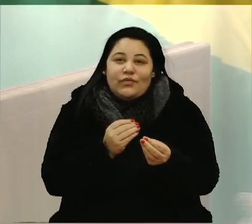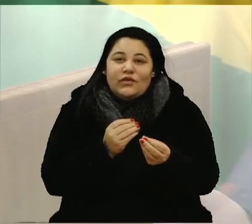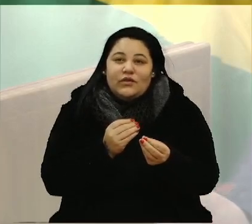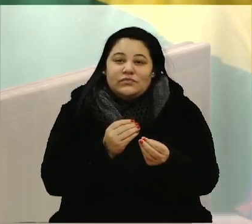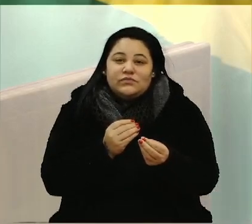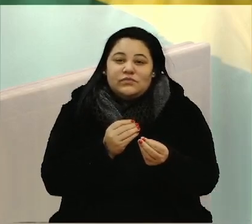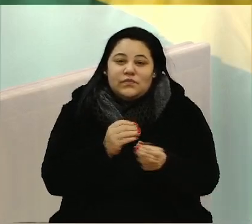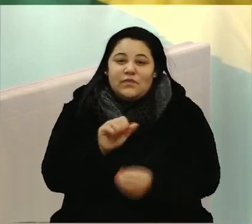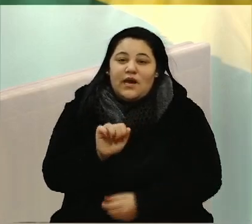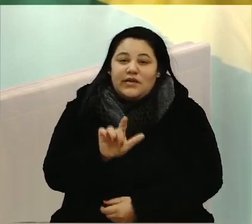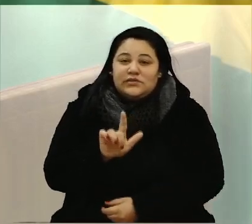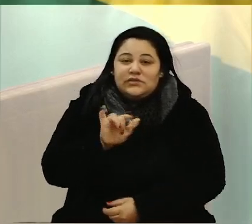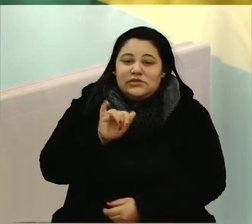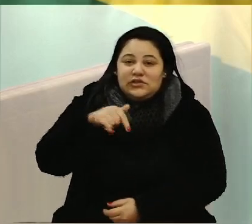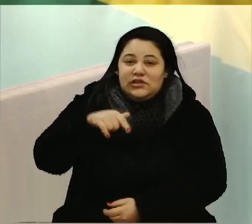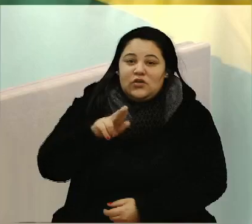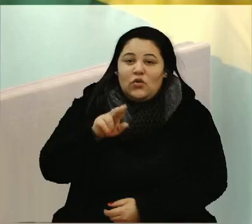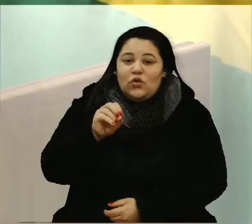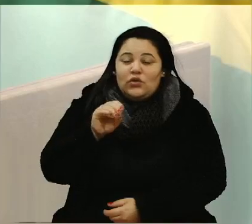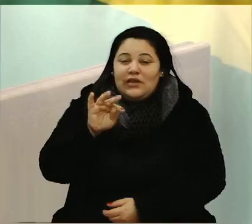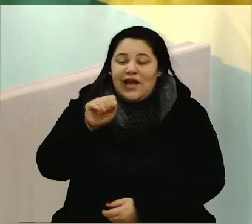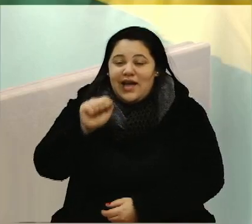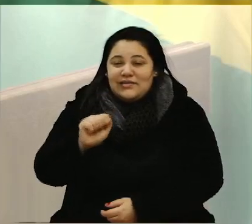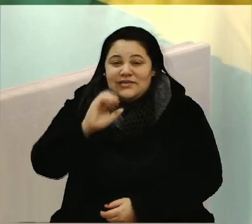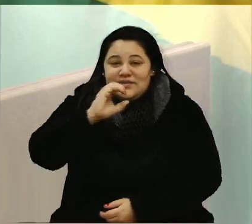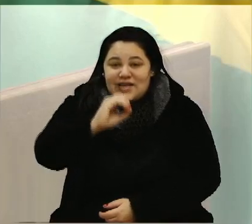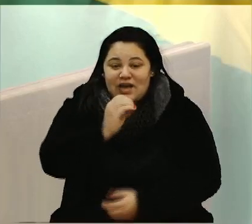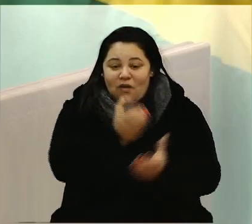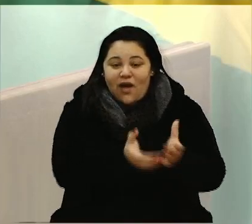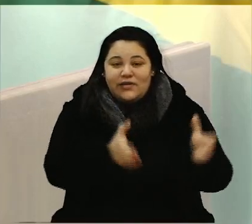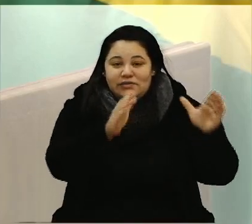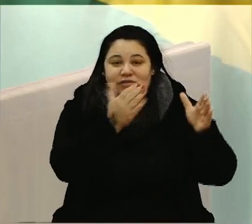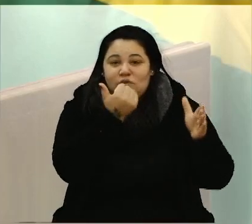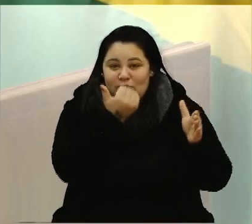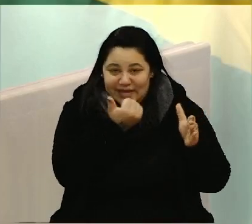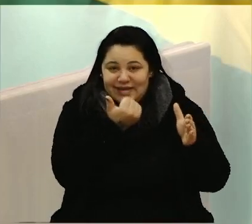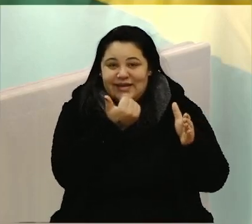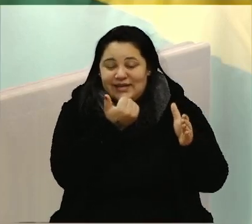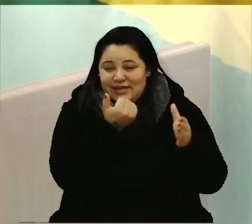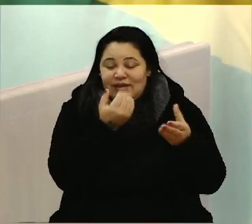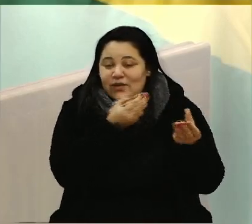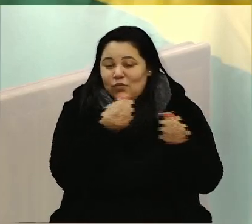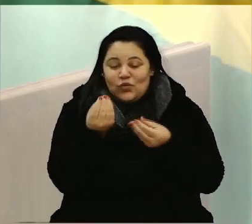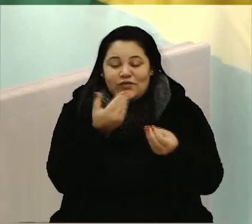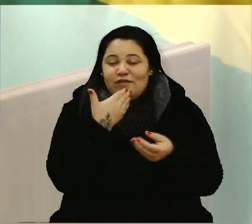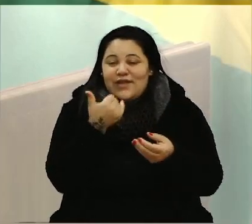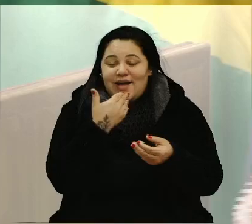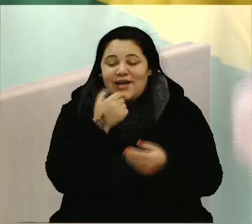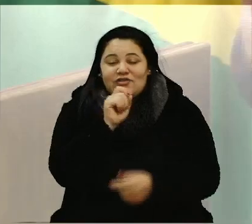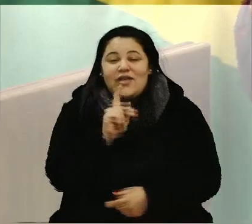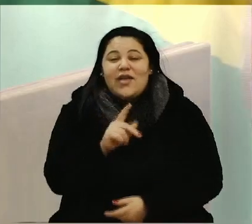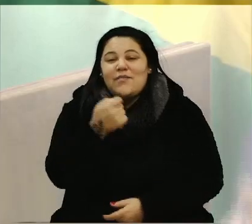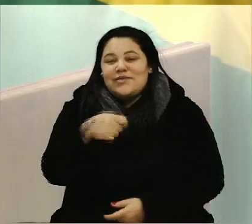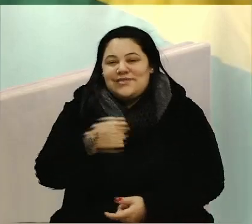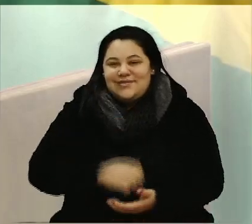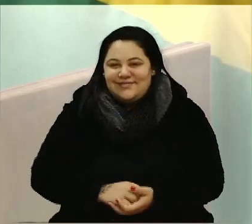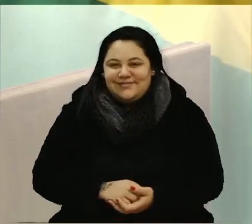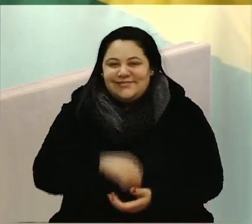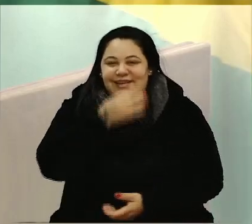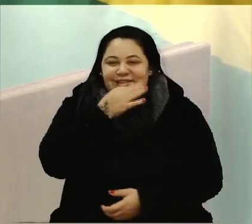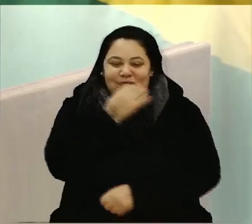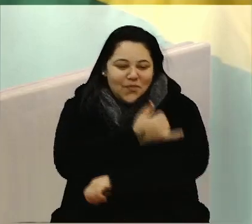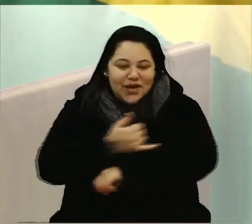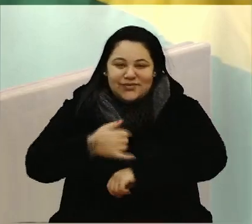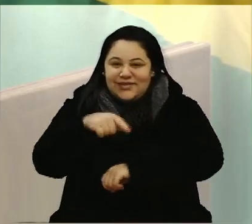alíquota zero, a cesta básica e tantos outros benefícios aos que mais precisam. Então é caxiense, passou por essa casa, contribuiu